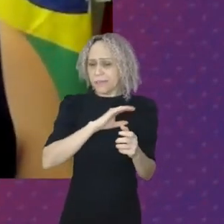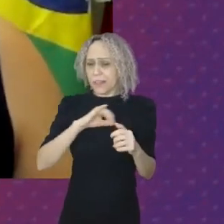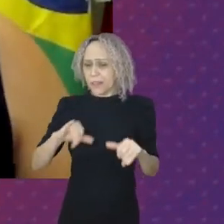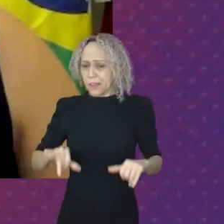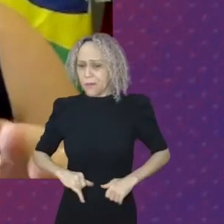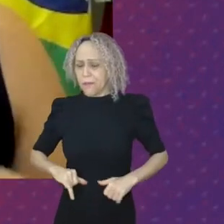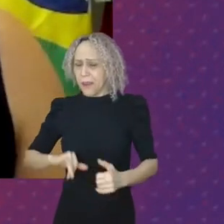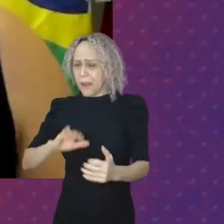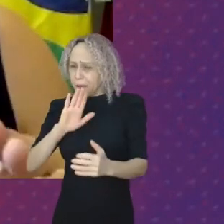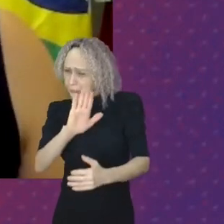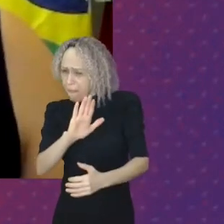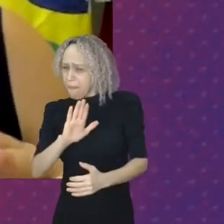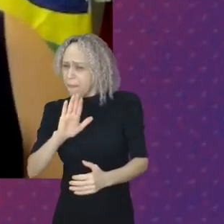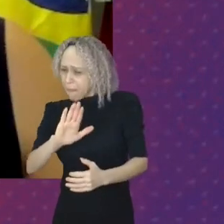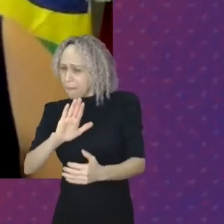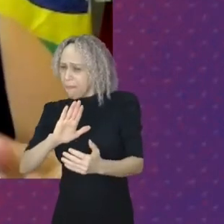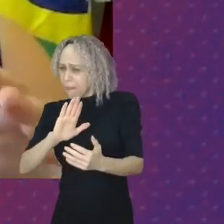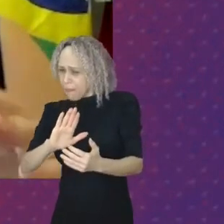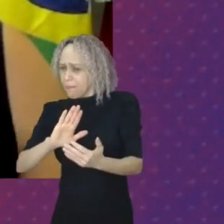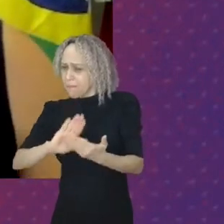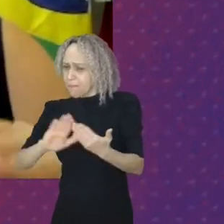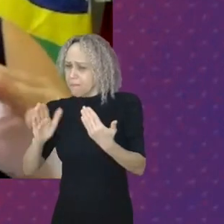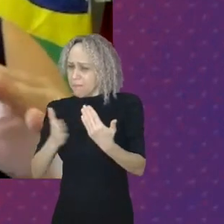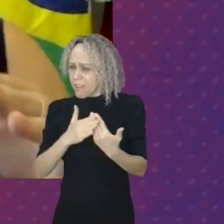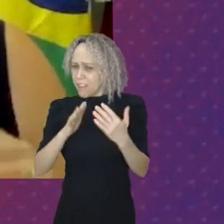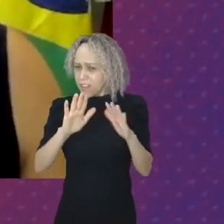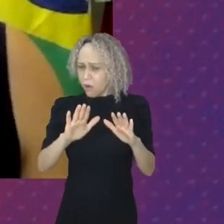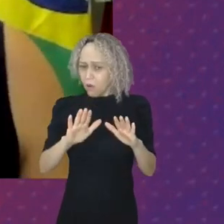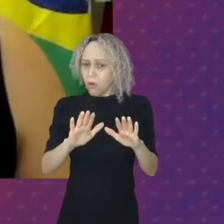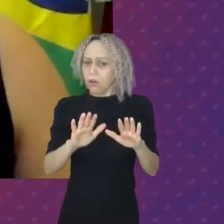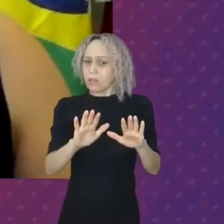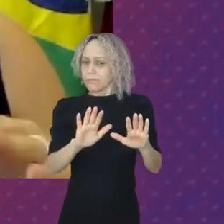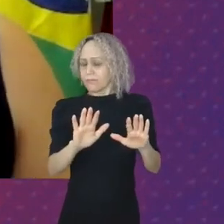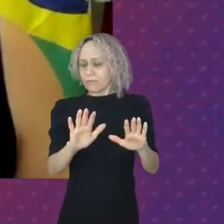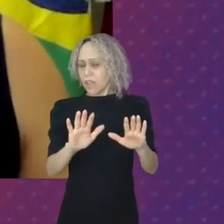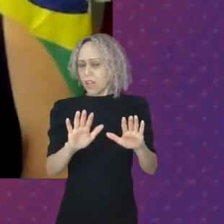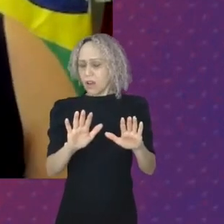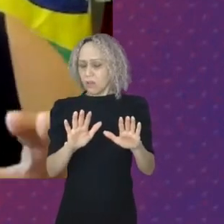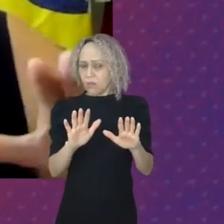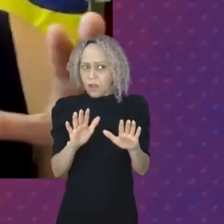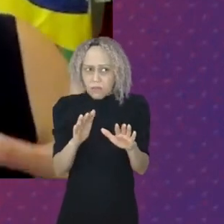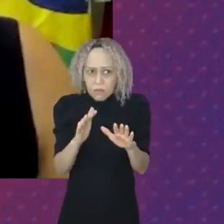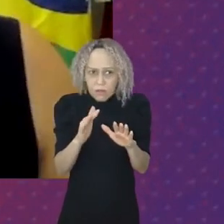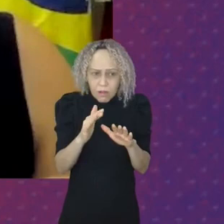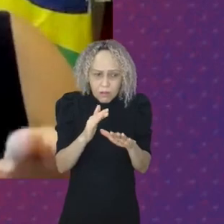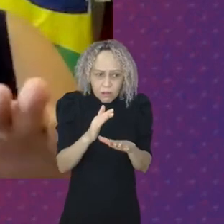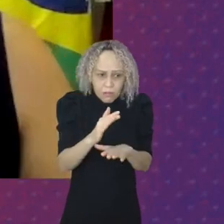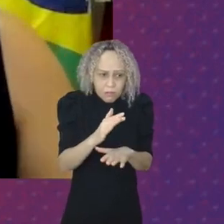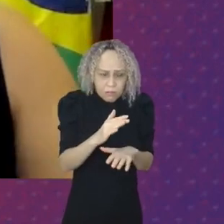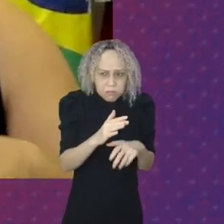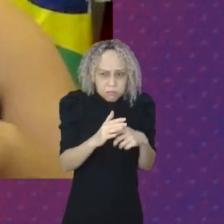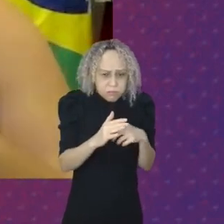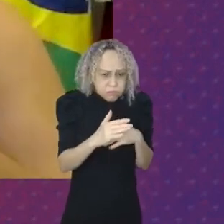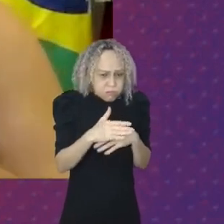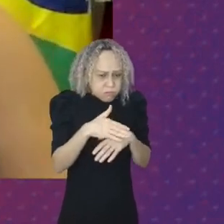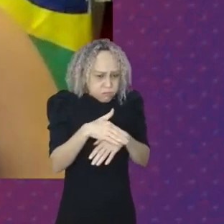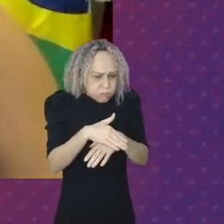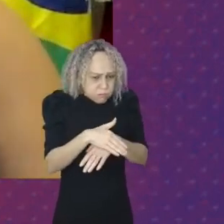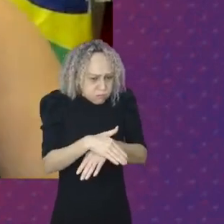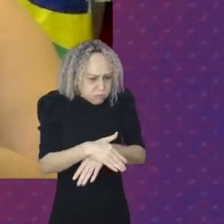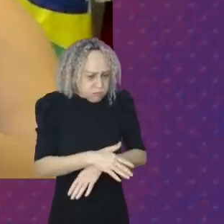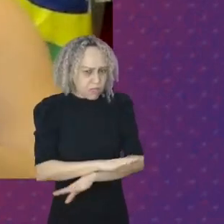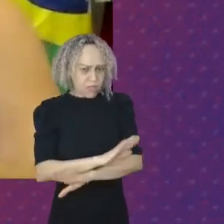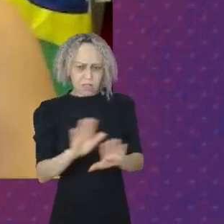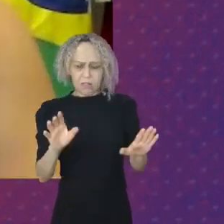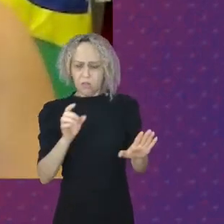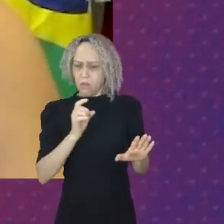nesse momento, não é motivo para que a gente se intimide. Na verdade, ele é produto do avanço muito